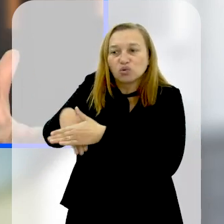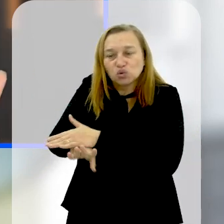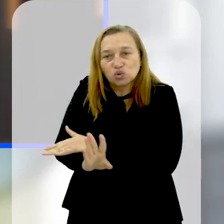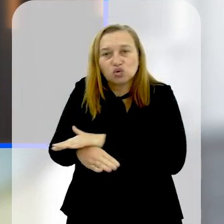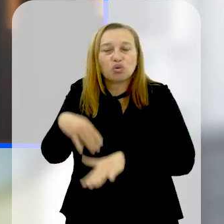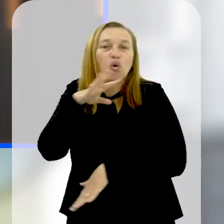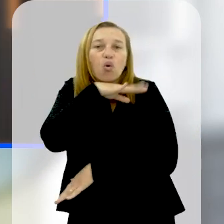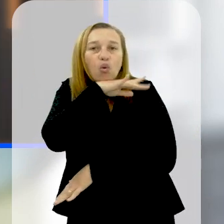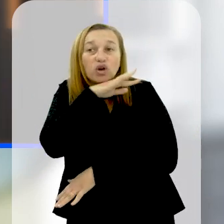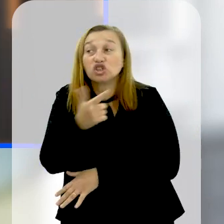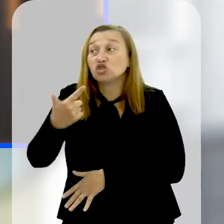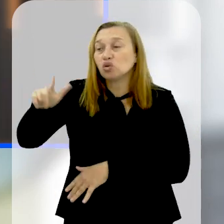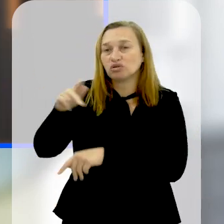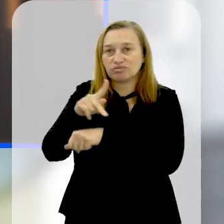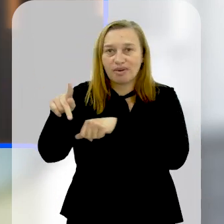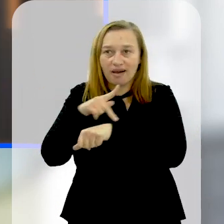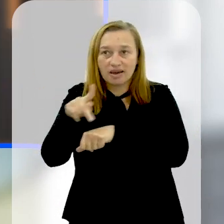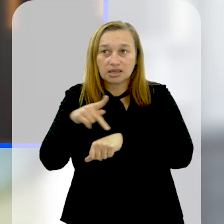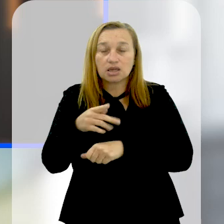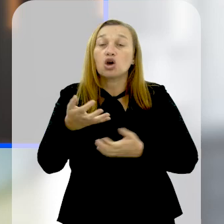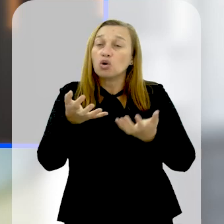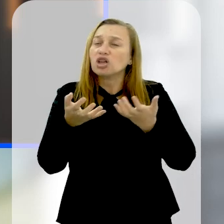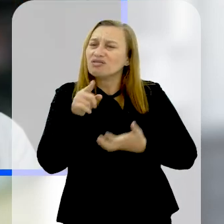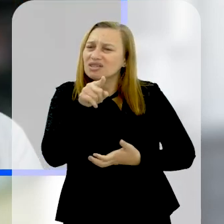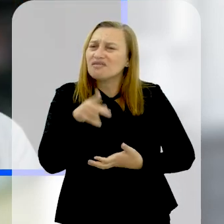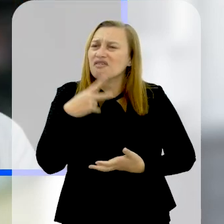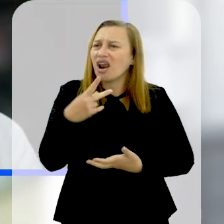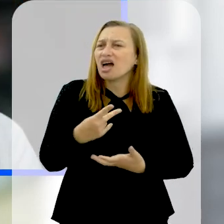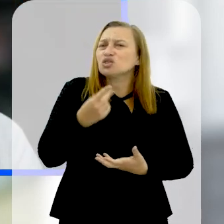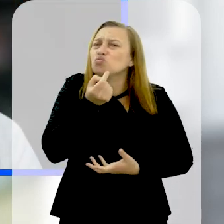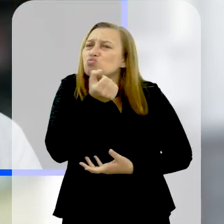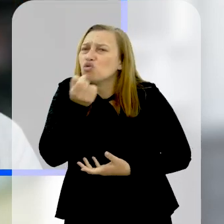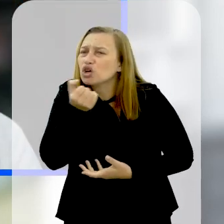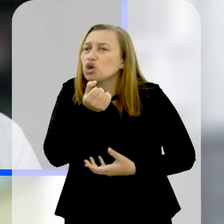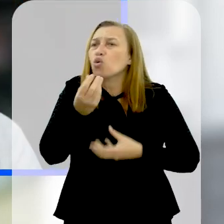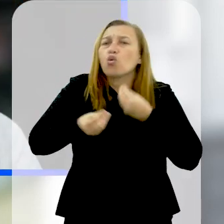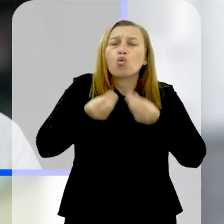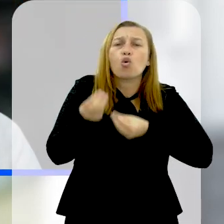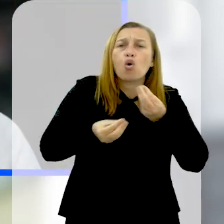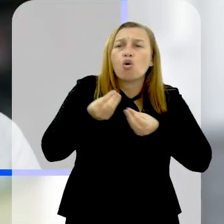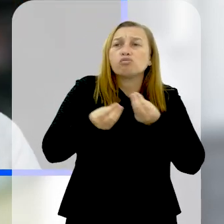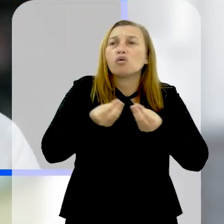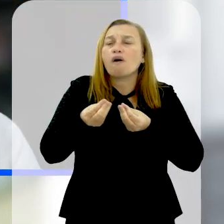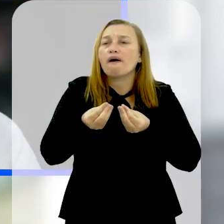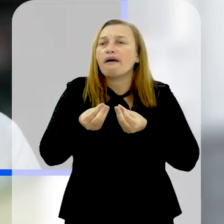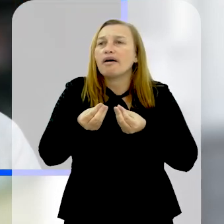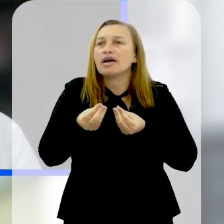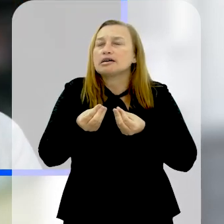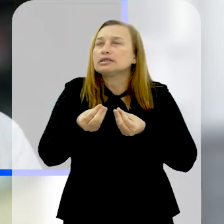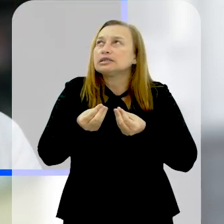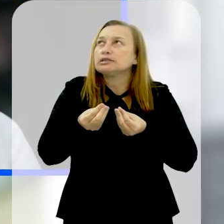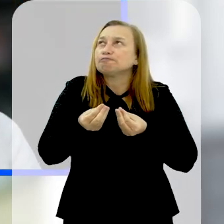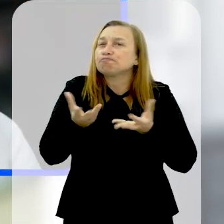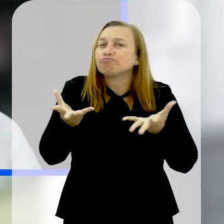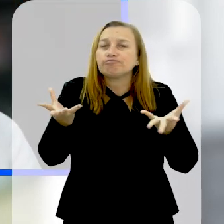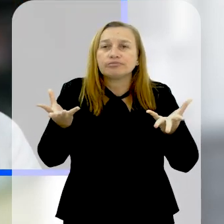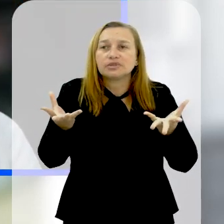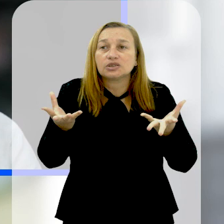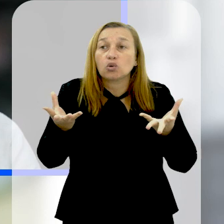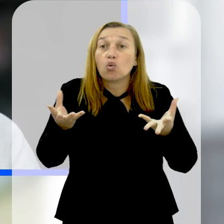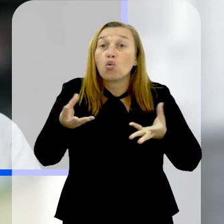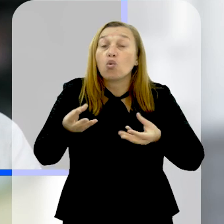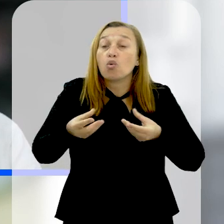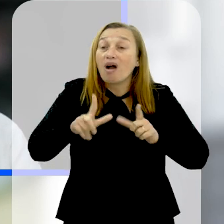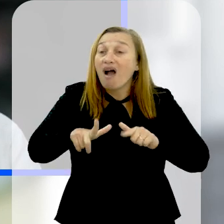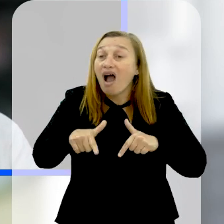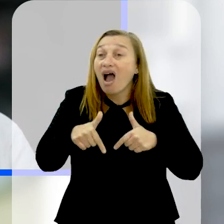esses hábitos ruins de outros lugares. E aí eu queria que você falasse um pouquinho como tem